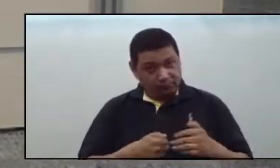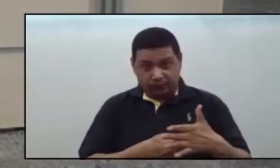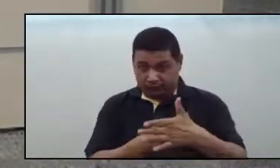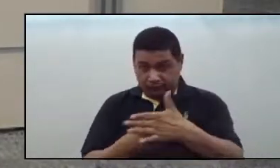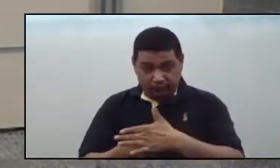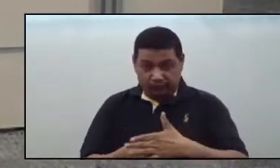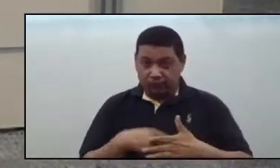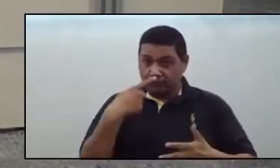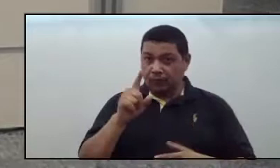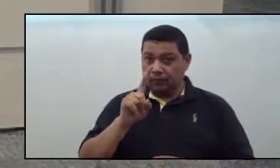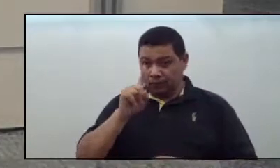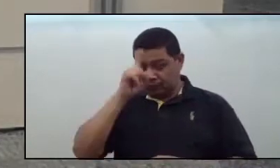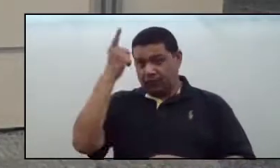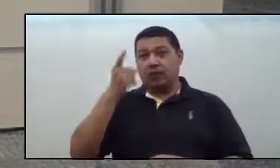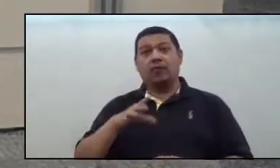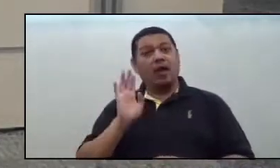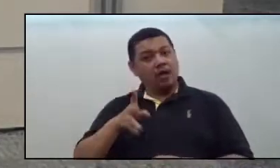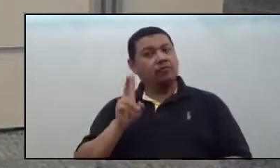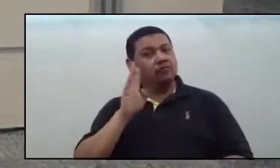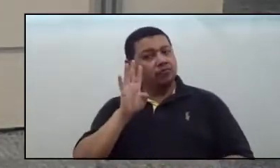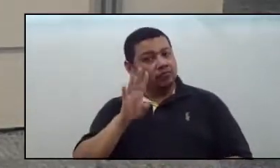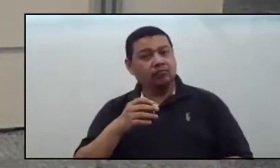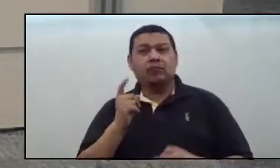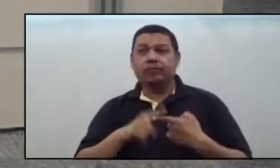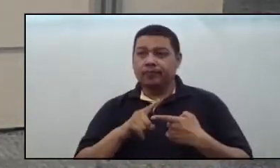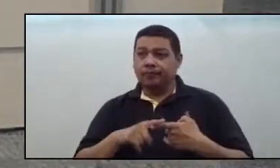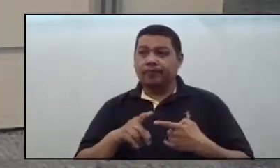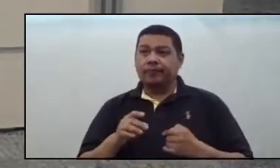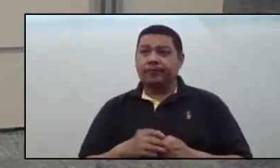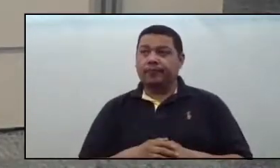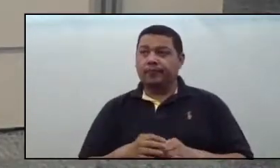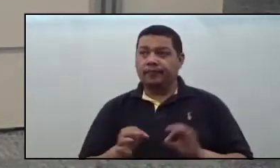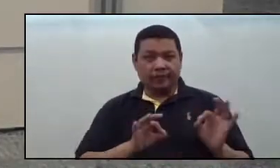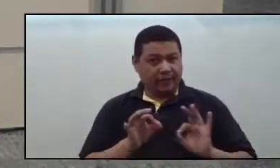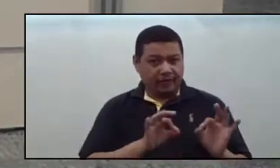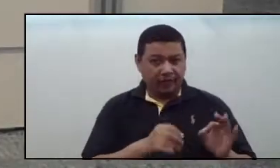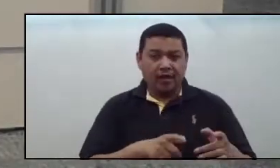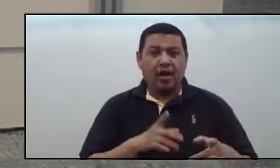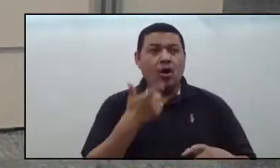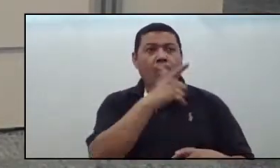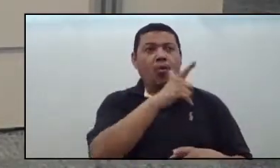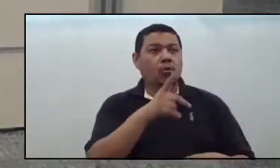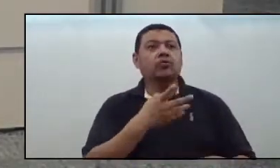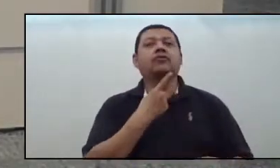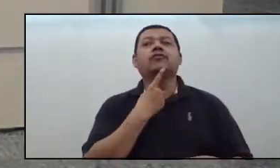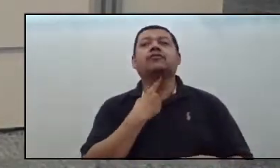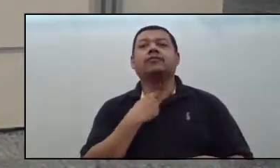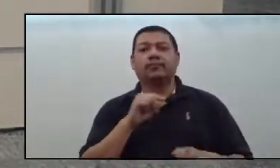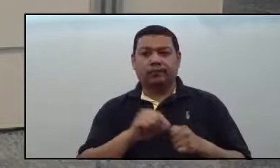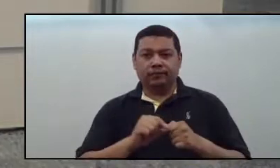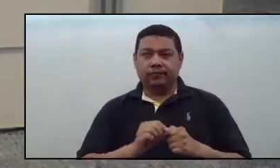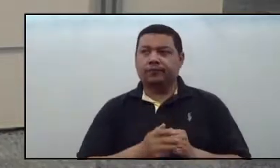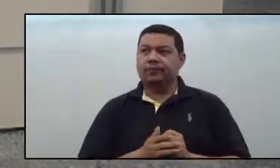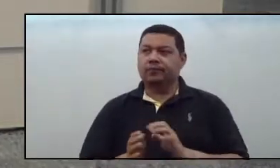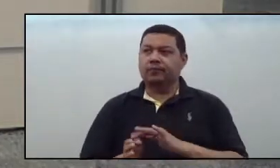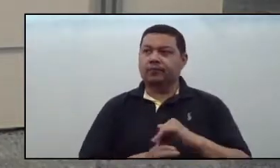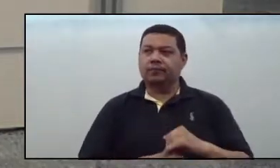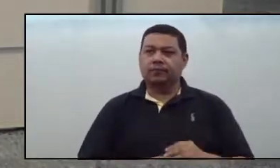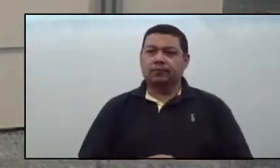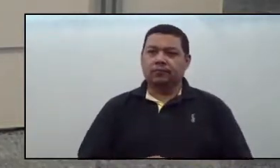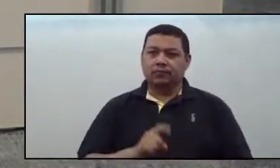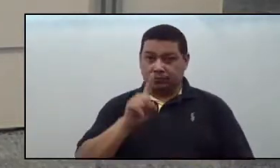é brilhante, temos que provocar para ver se alguém interessa pelo projeto e faz ele sair do papel. A ideia do